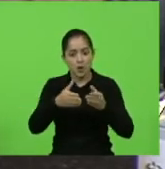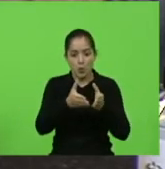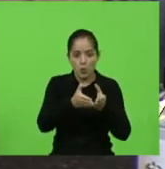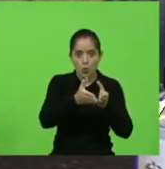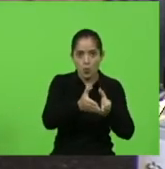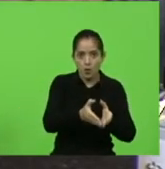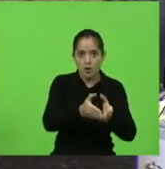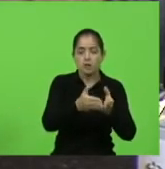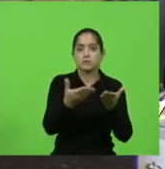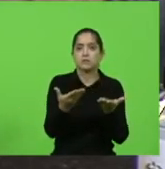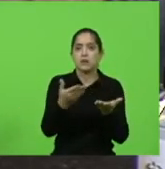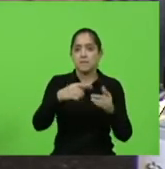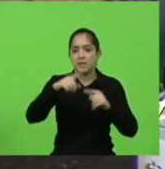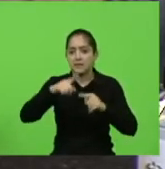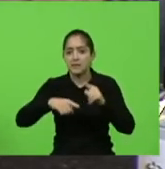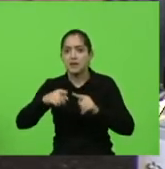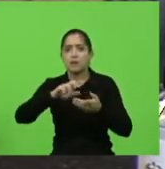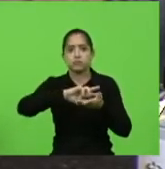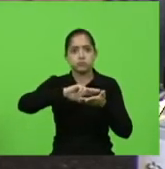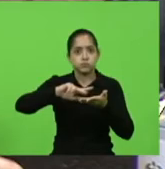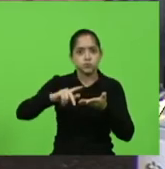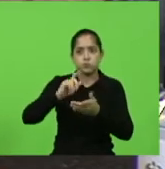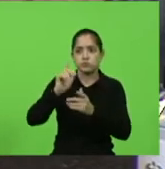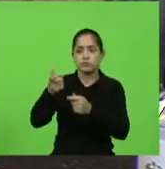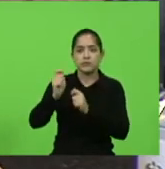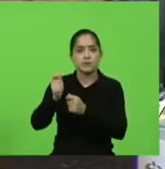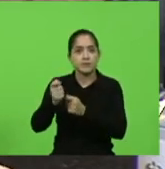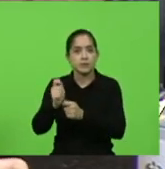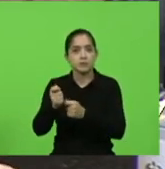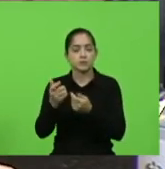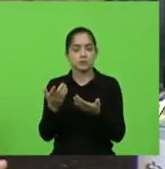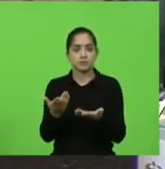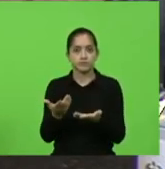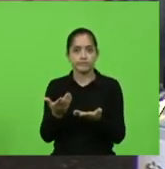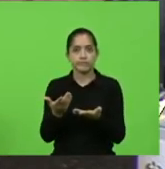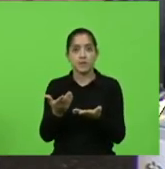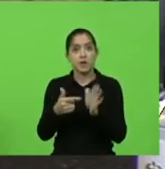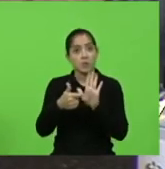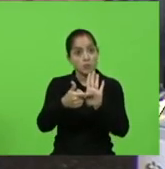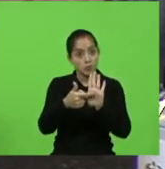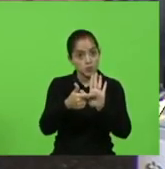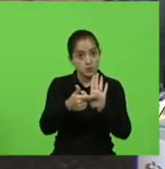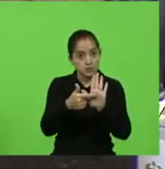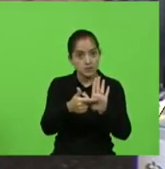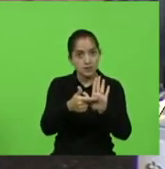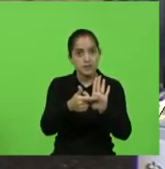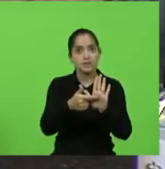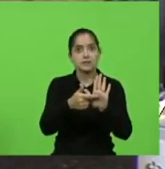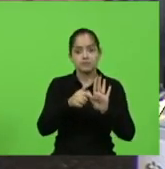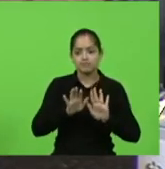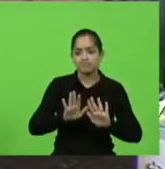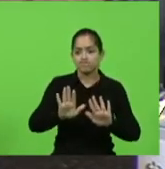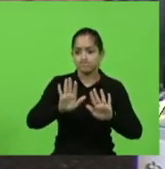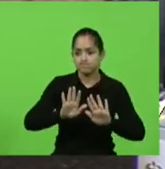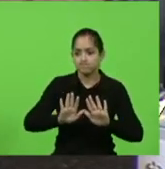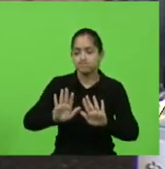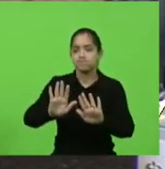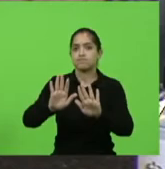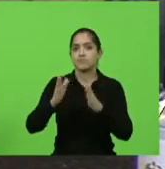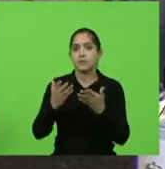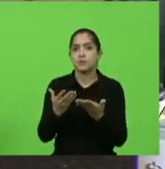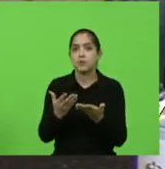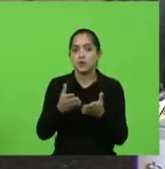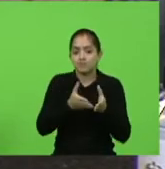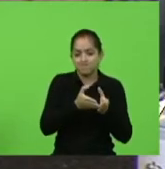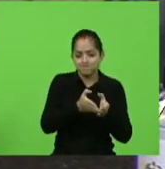a mercadoria que ele pescou em alto mar. E aí eu mostrei aqui nesse plenário os barcos sendo empurrados por barcaças, porque o lodo